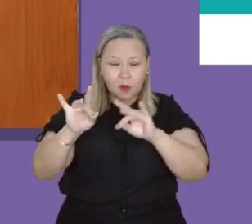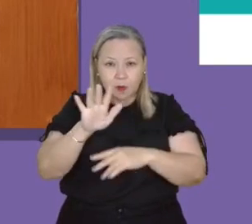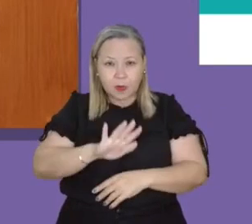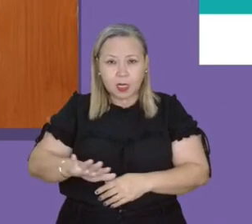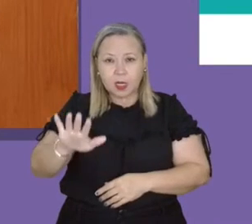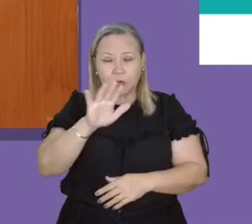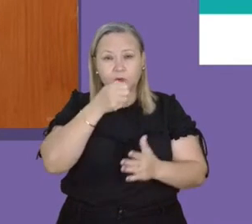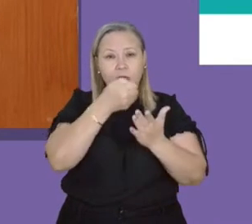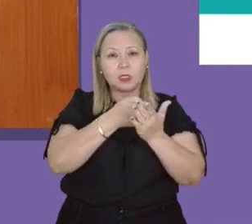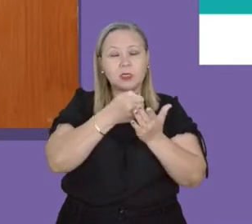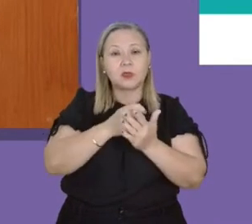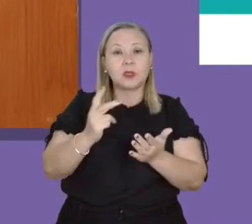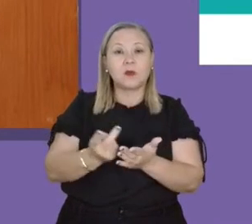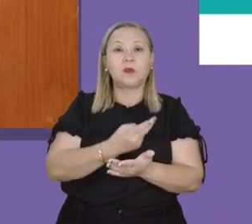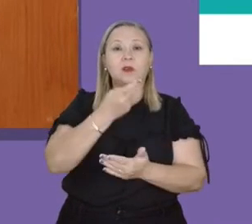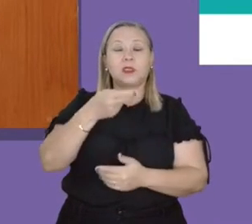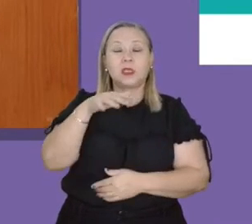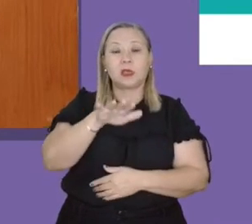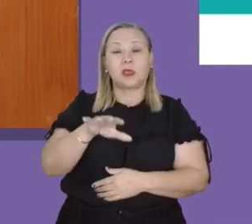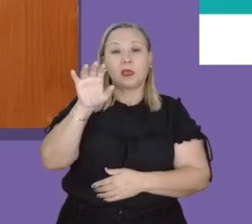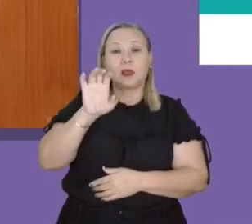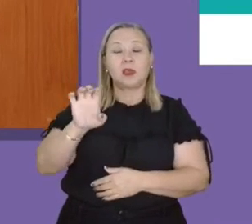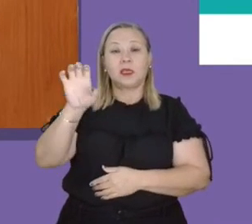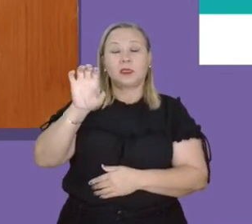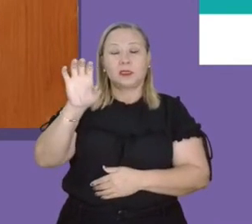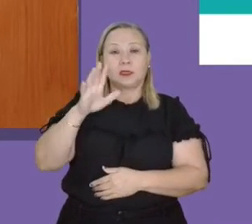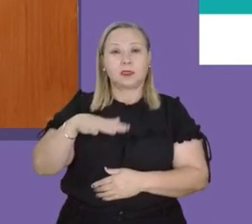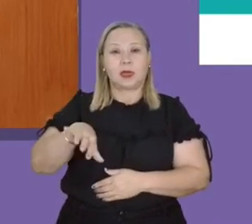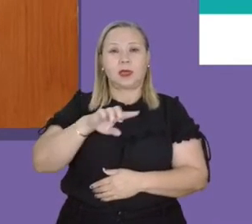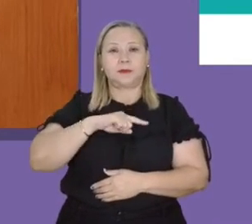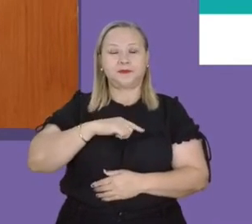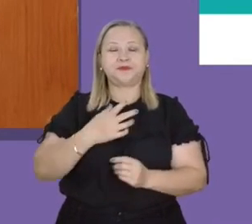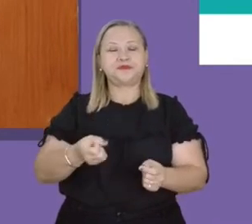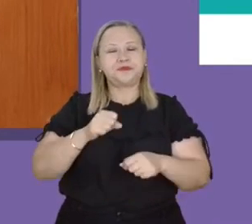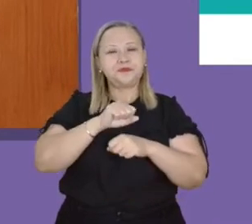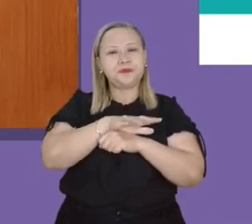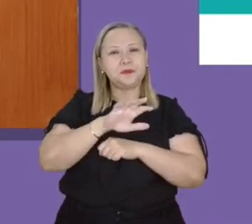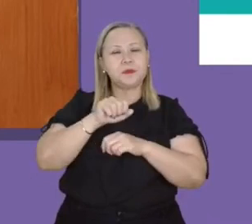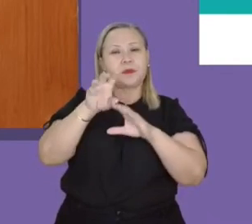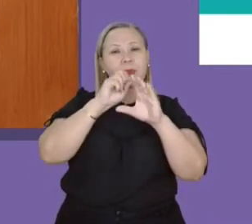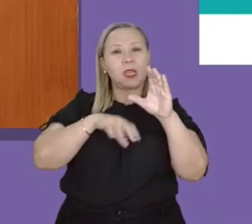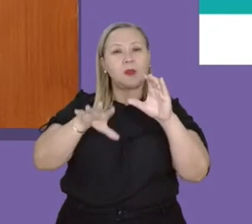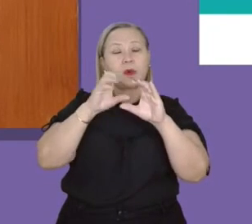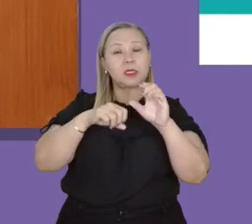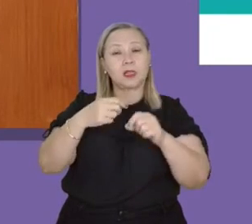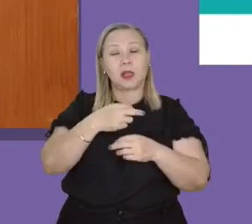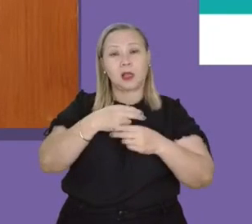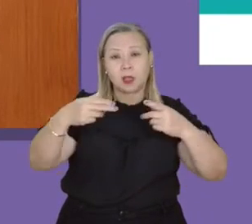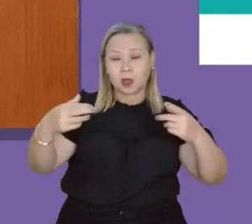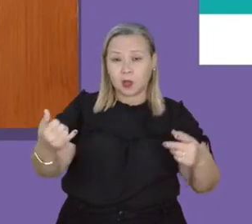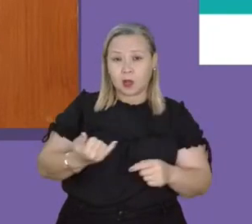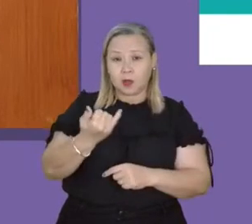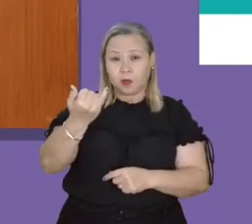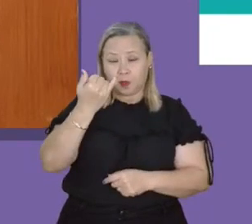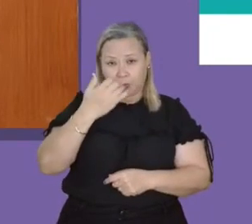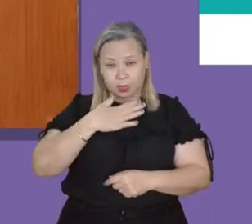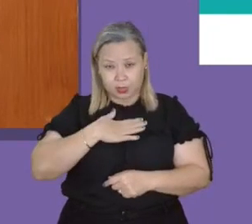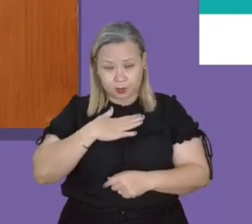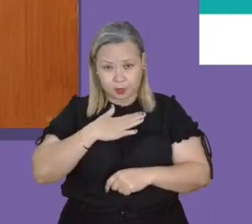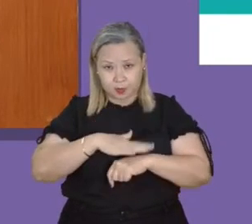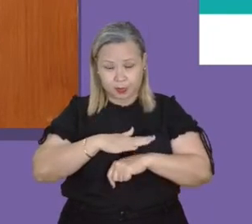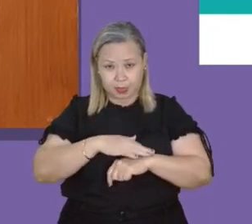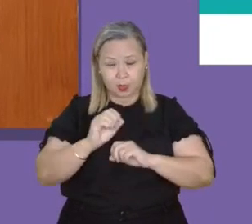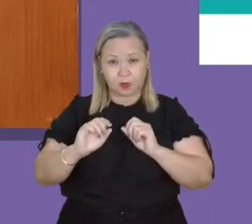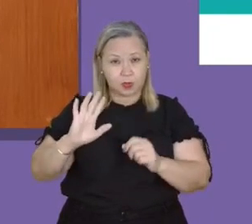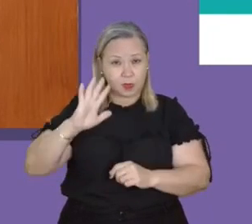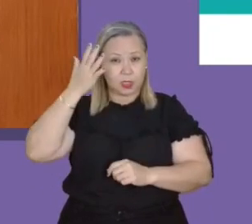essas lutas que aconteciam aqui no nosso estado. E eu queria compartilhar com vocês uma coisa que foi muito importante para mim. Quando eu decidi ser